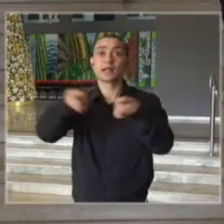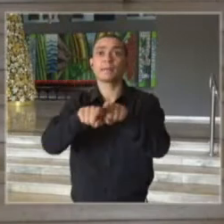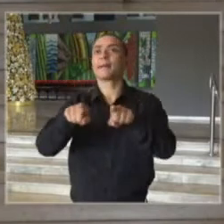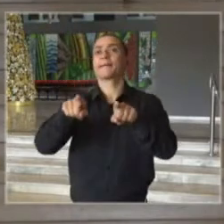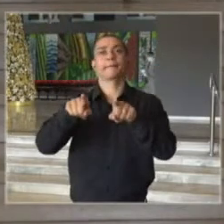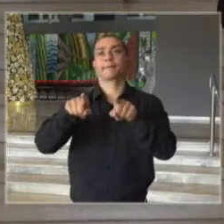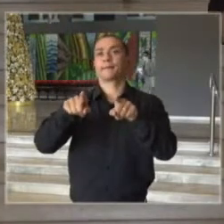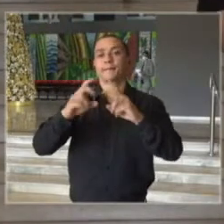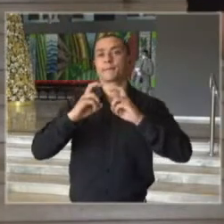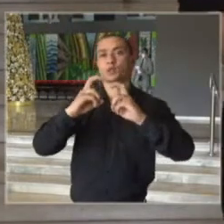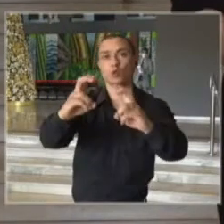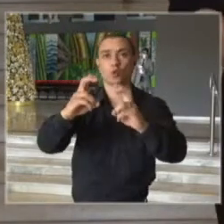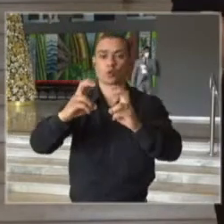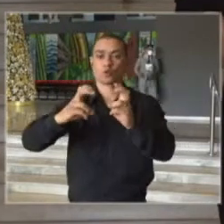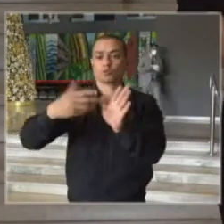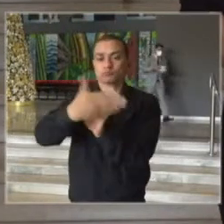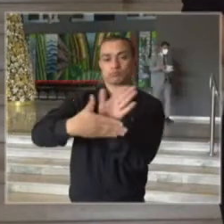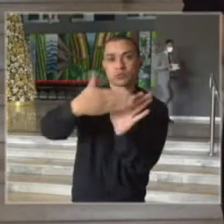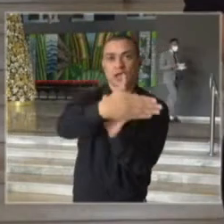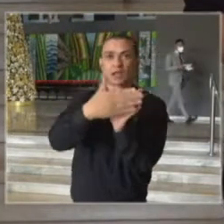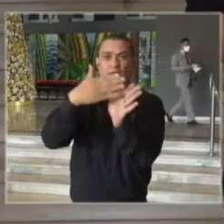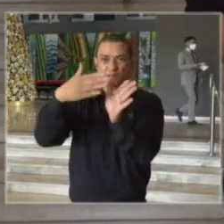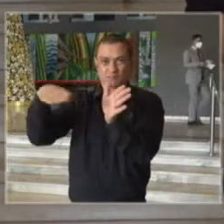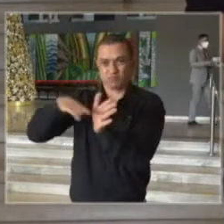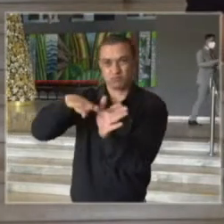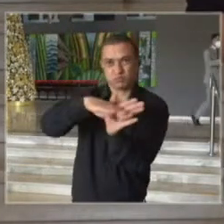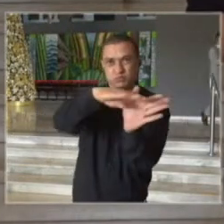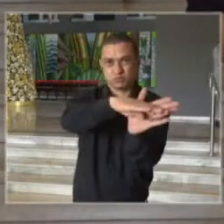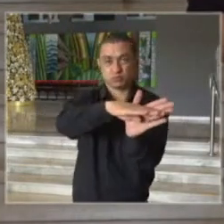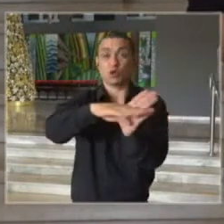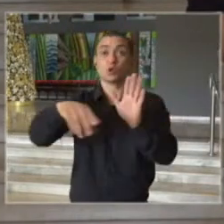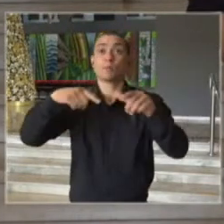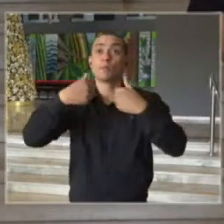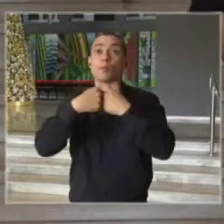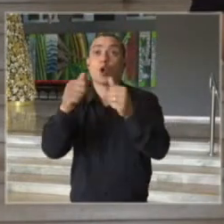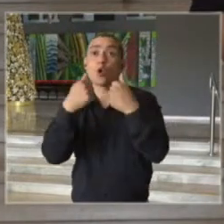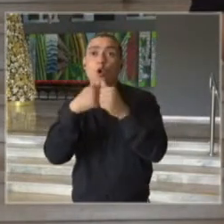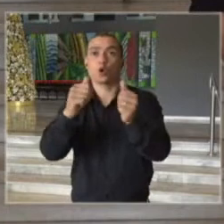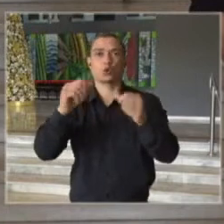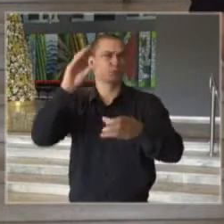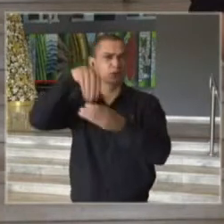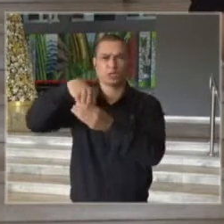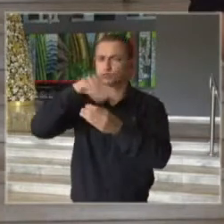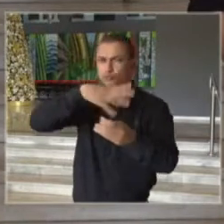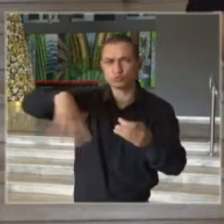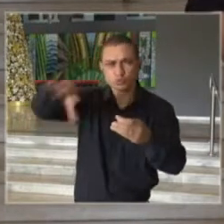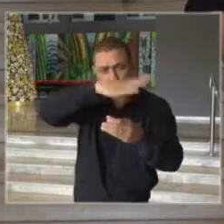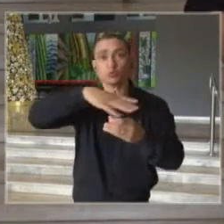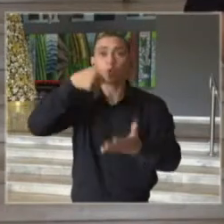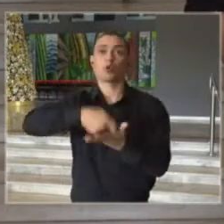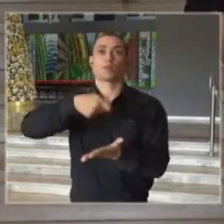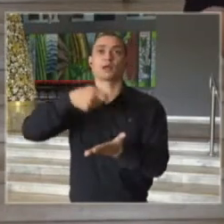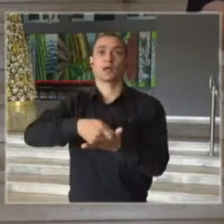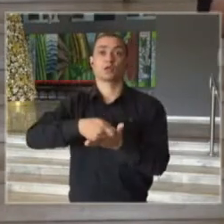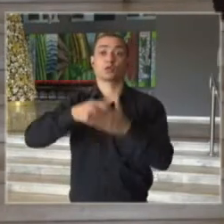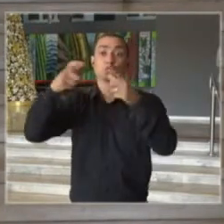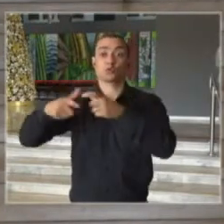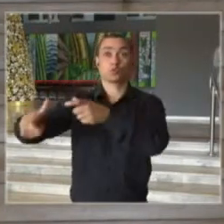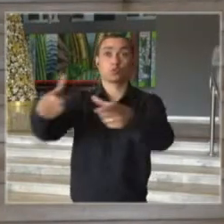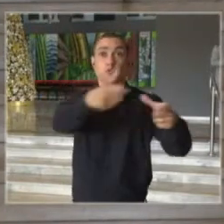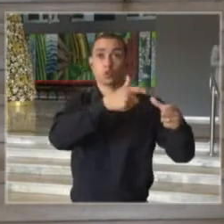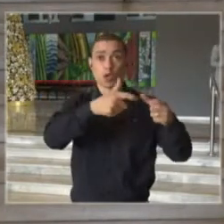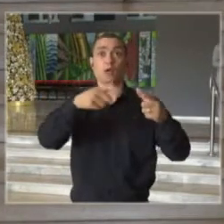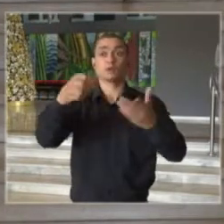estações e as centrais de transporte público no Estado de São Paulo. Nas áreas de transporte